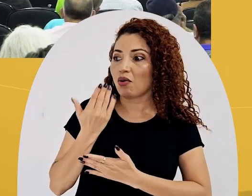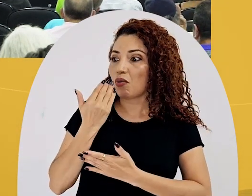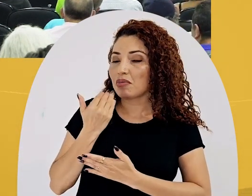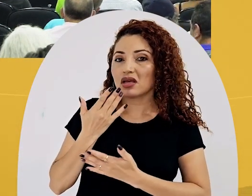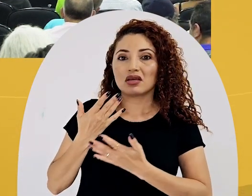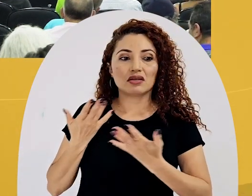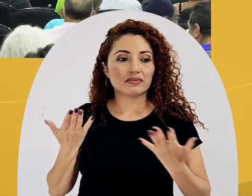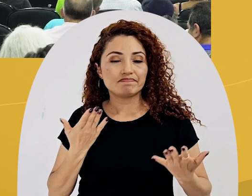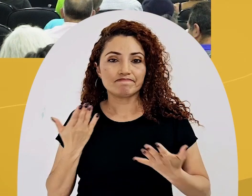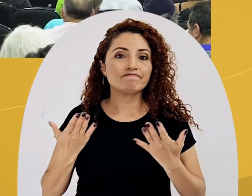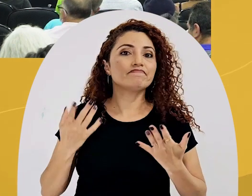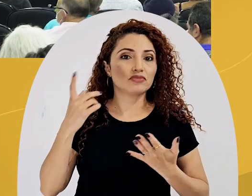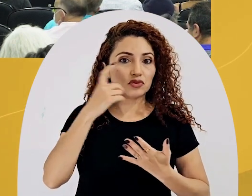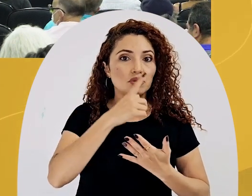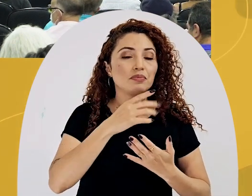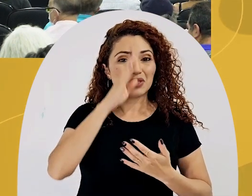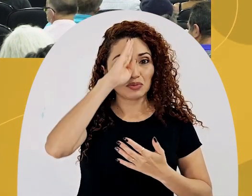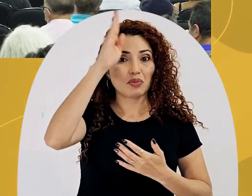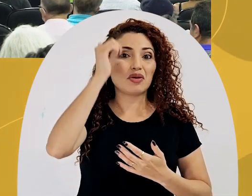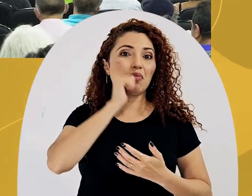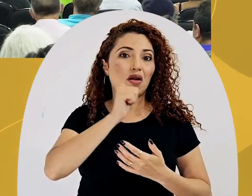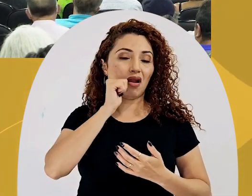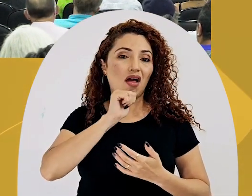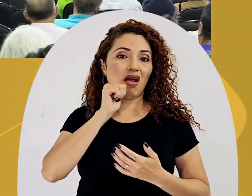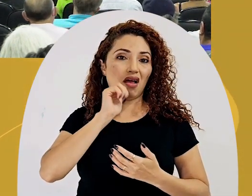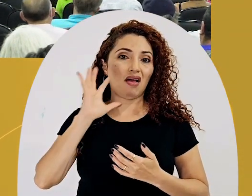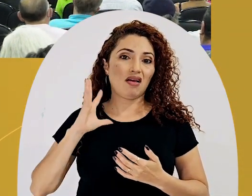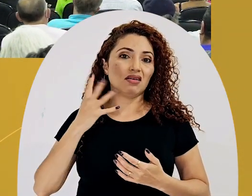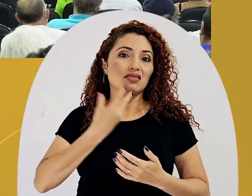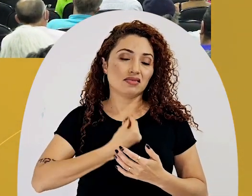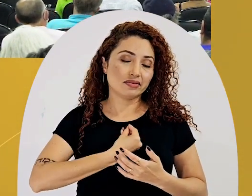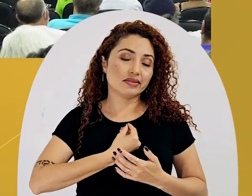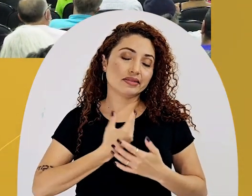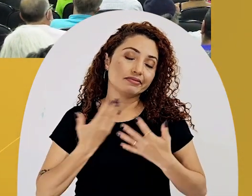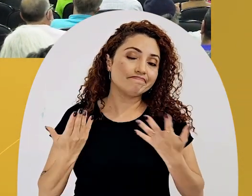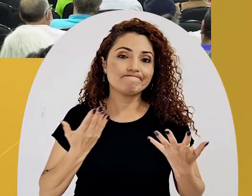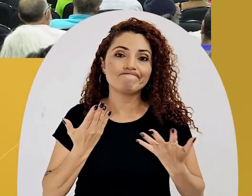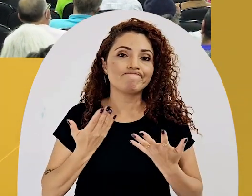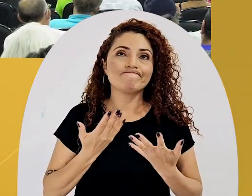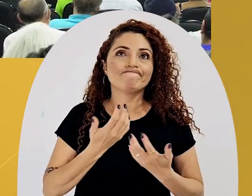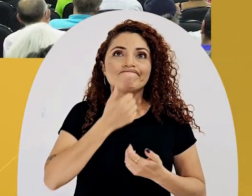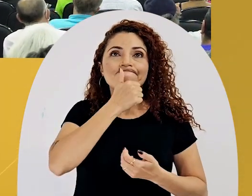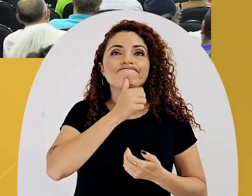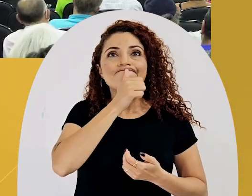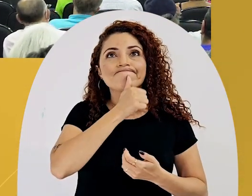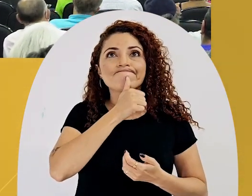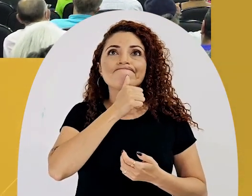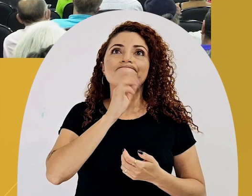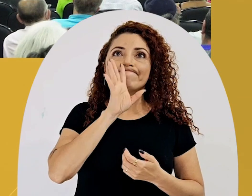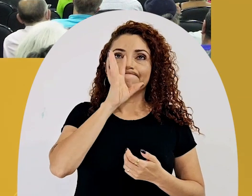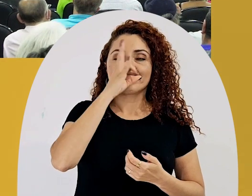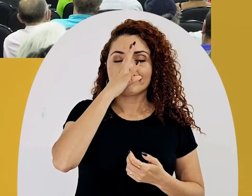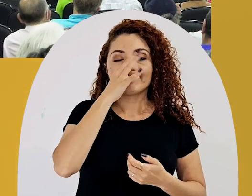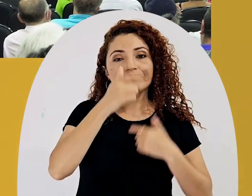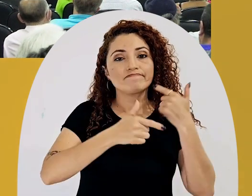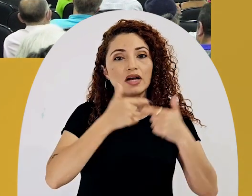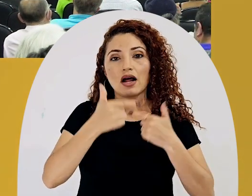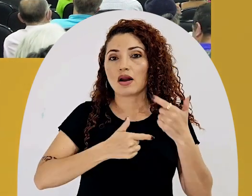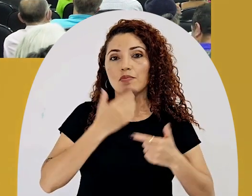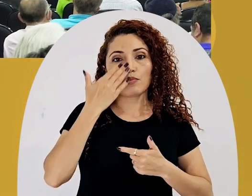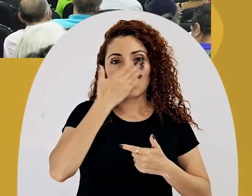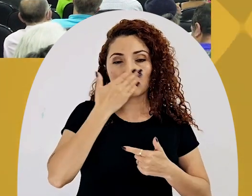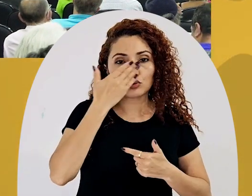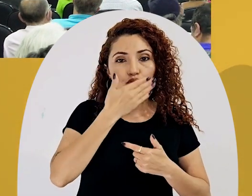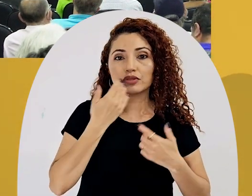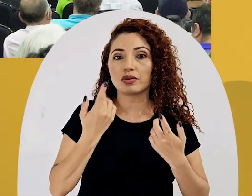de se alimentar. Então, muitas pessoas, principalmente, né, as mulheres trans, são levadas à prostituição para conseguir